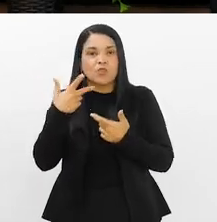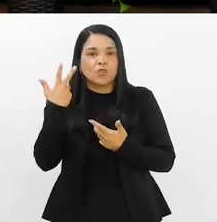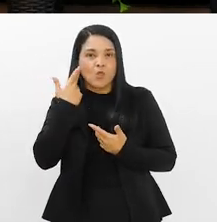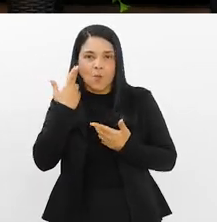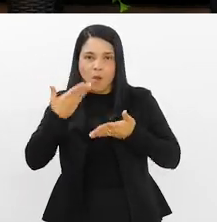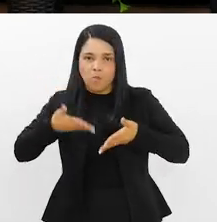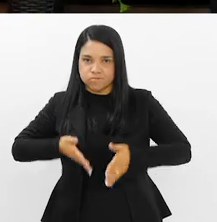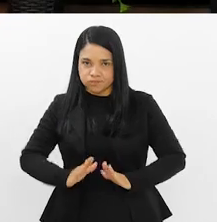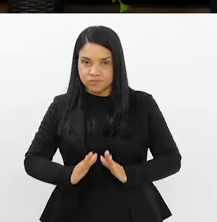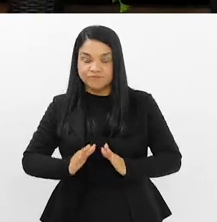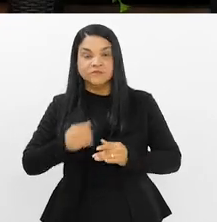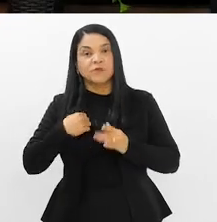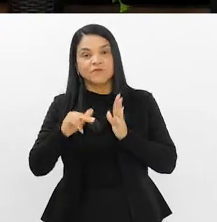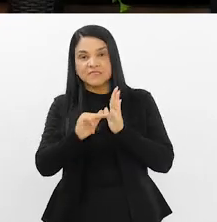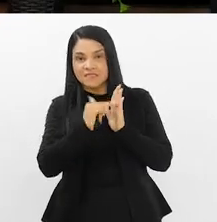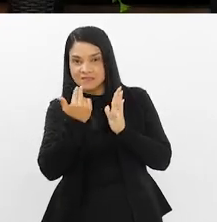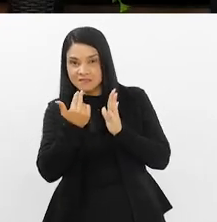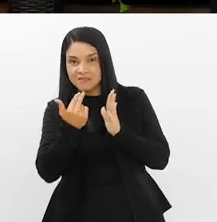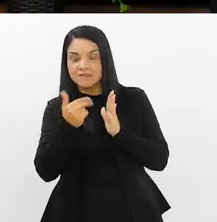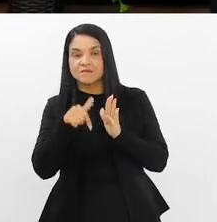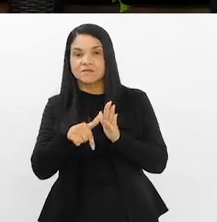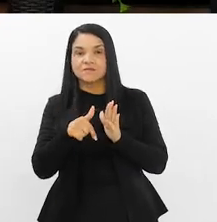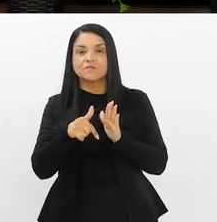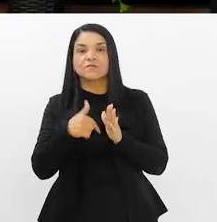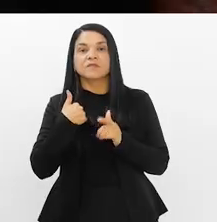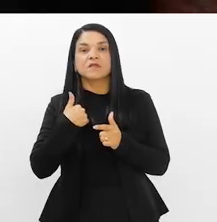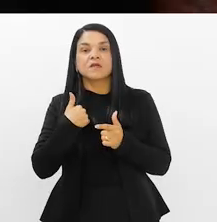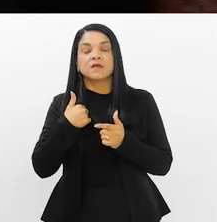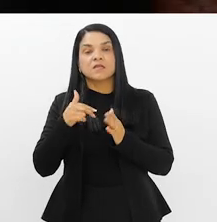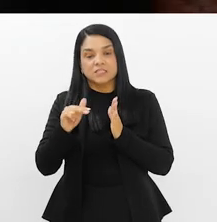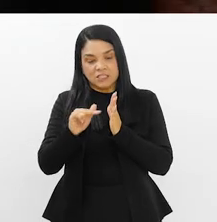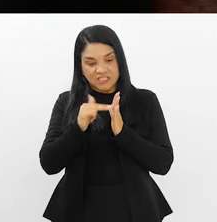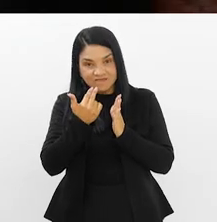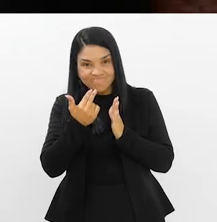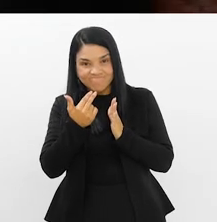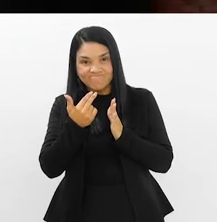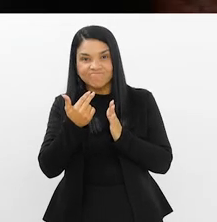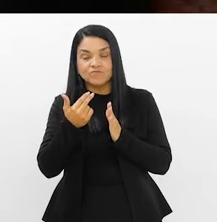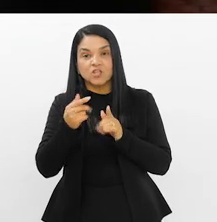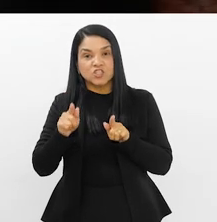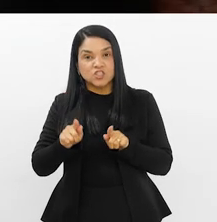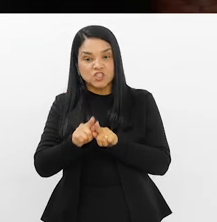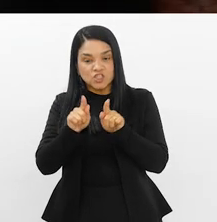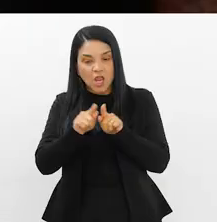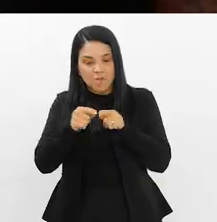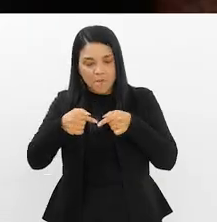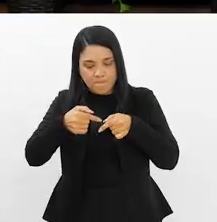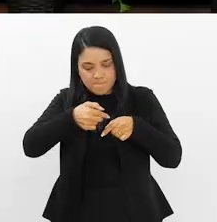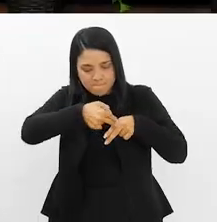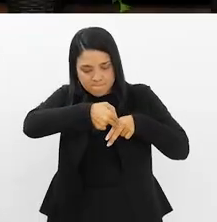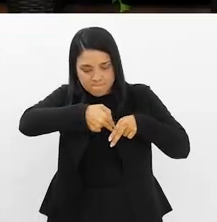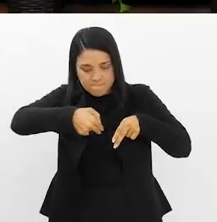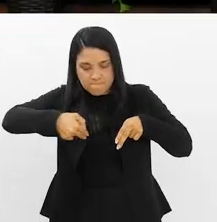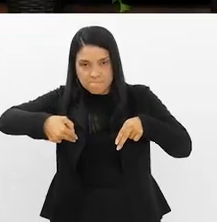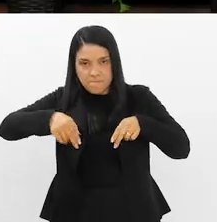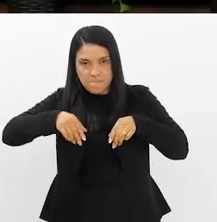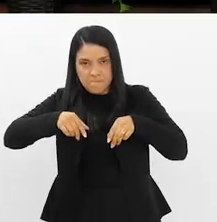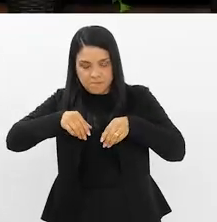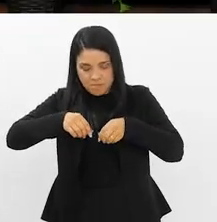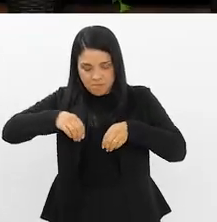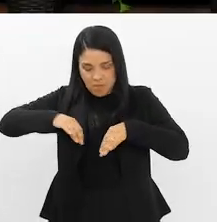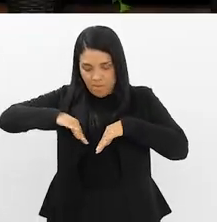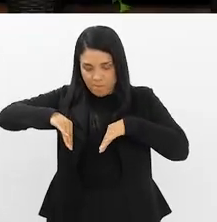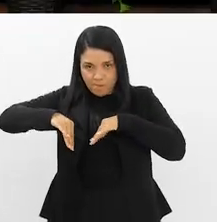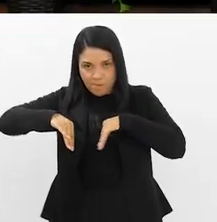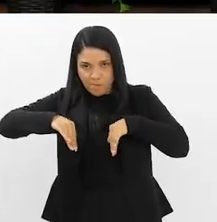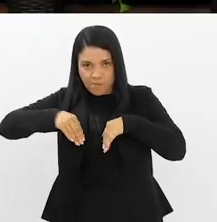como fazer um parto normal, foi uma cesárea. Então eu com uma cirurgia cesárea, que os gêmeos têm que abrir um pouquinho mais, né, porque você tem que empurrar